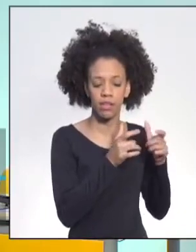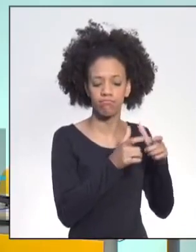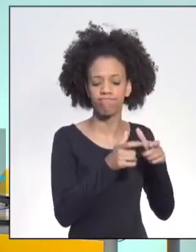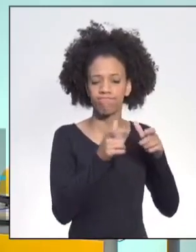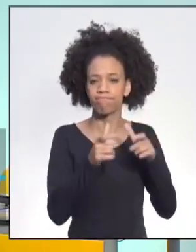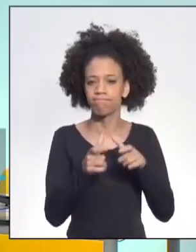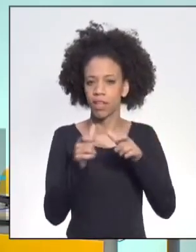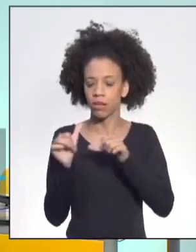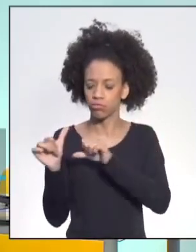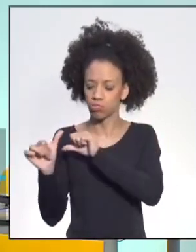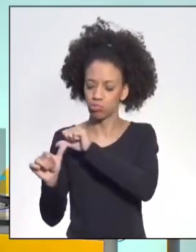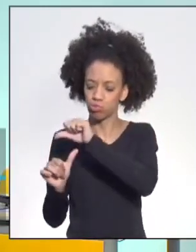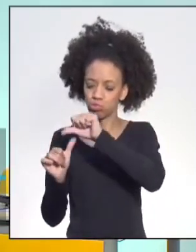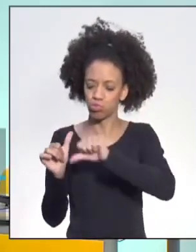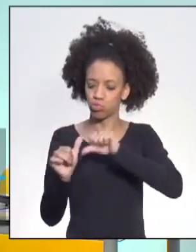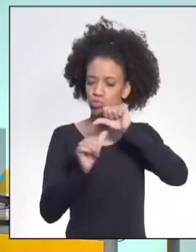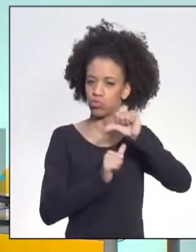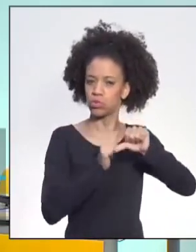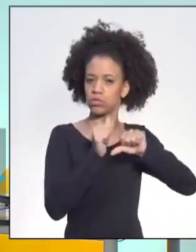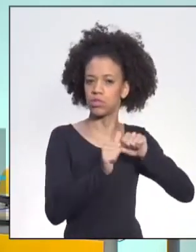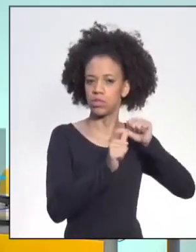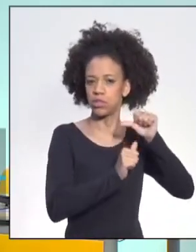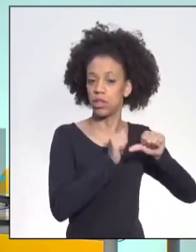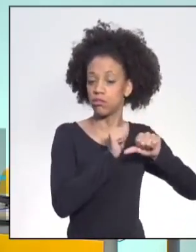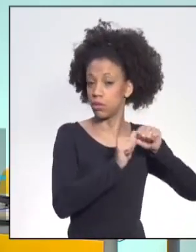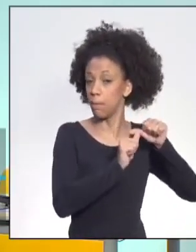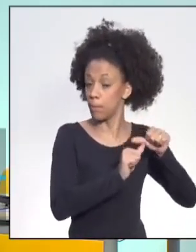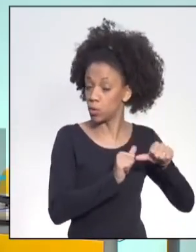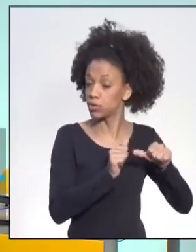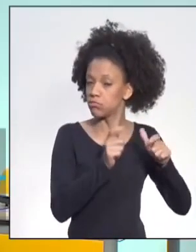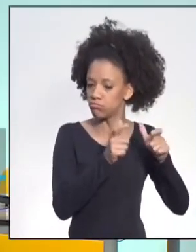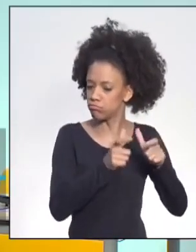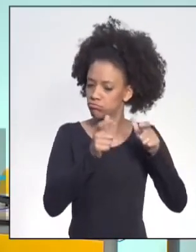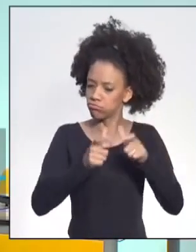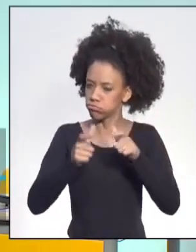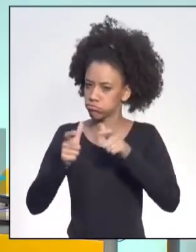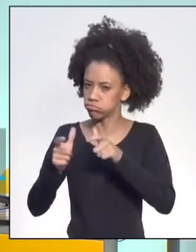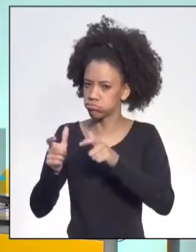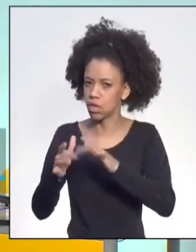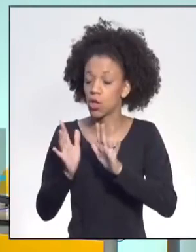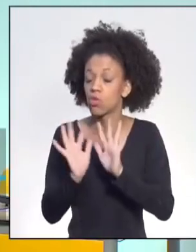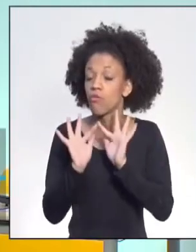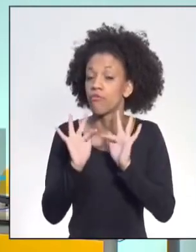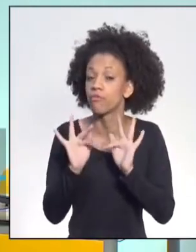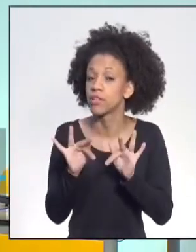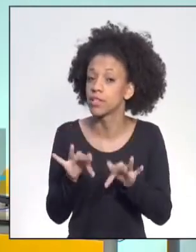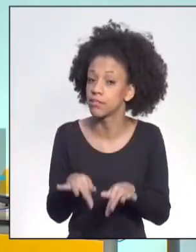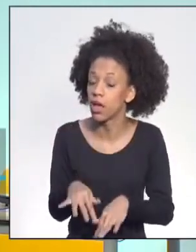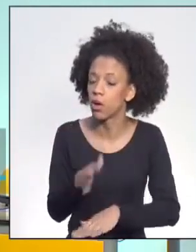a temperatura, de acordo com as caças, então eles vão mudando de lugares. No final aí